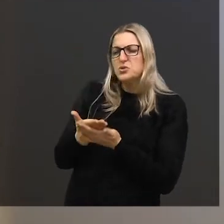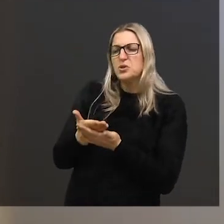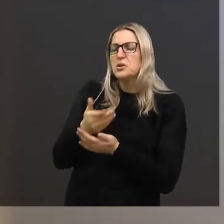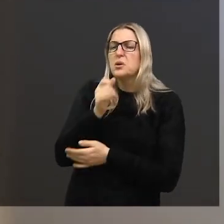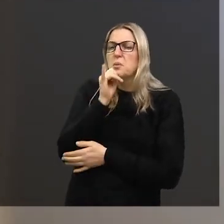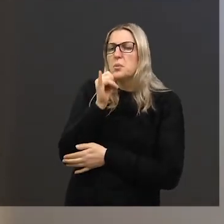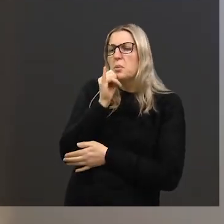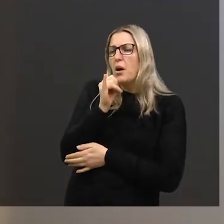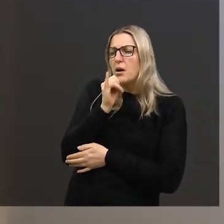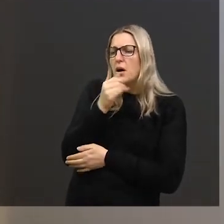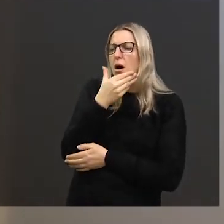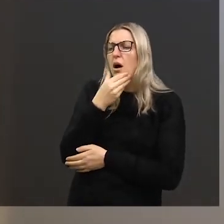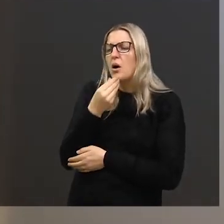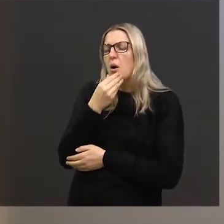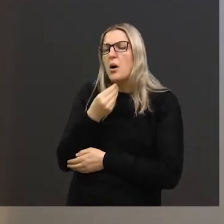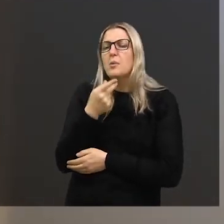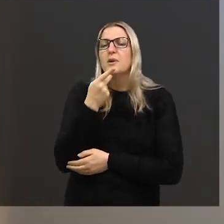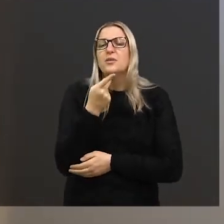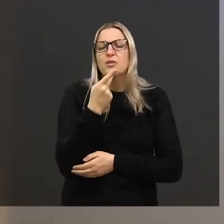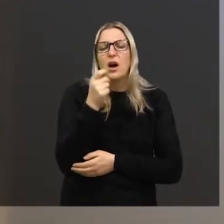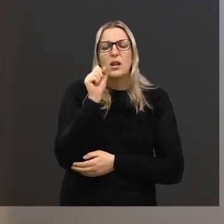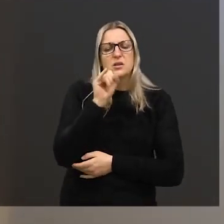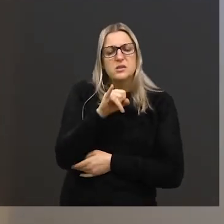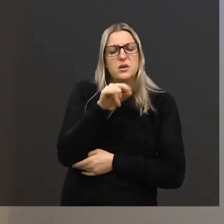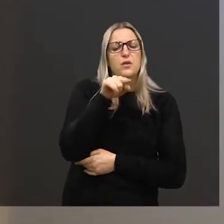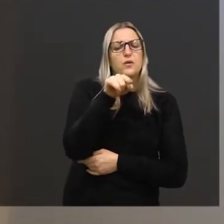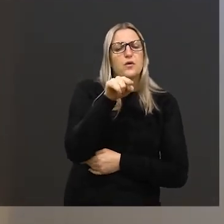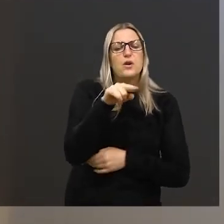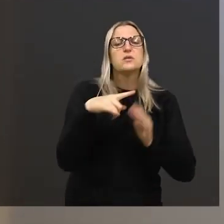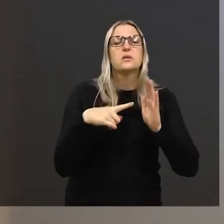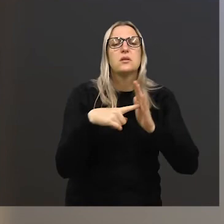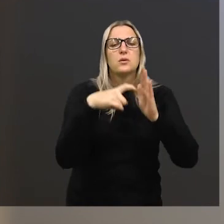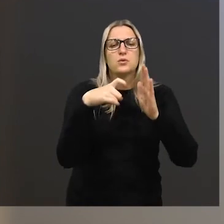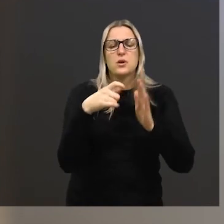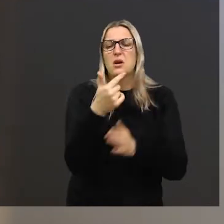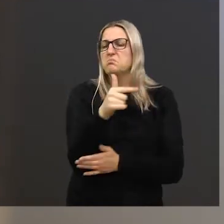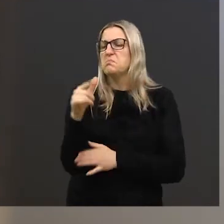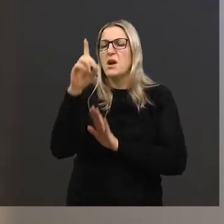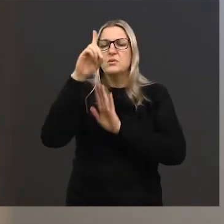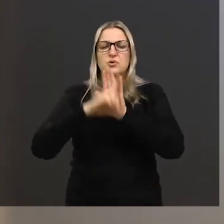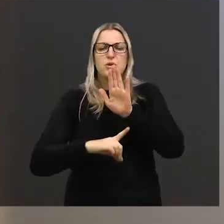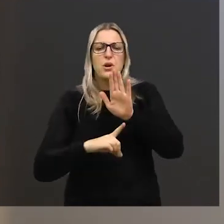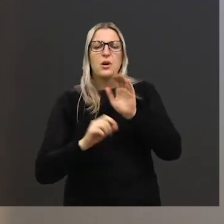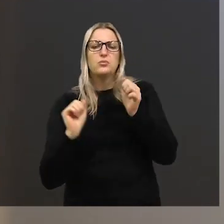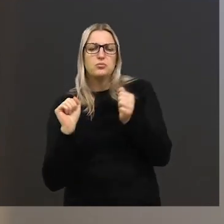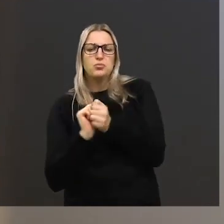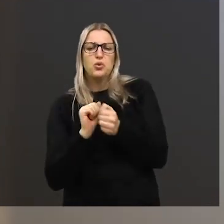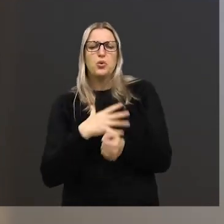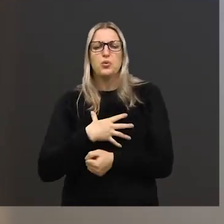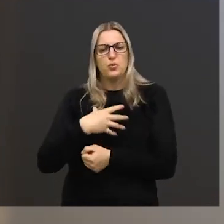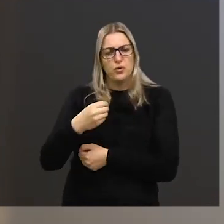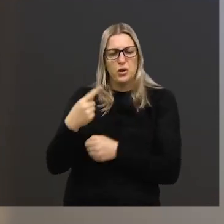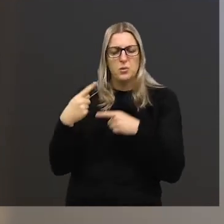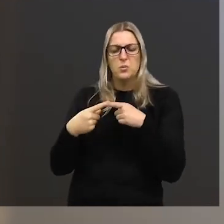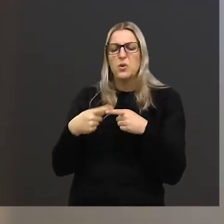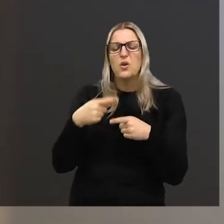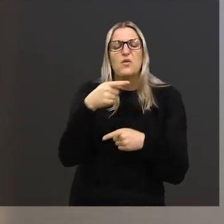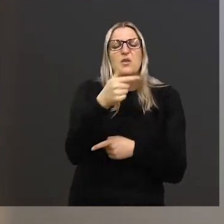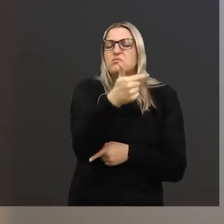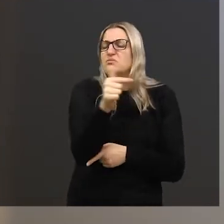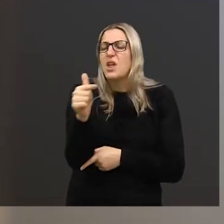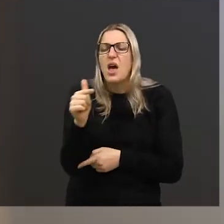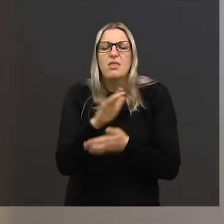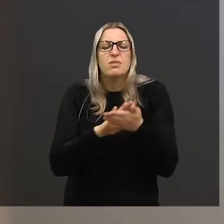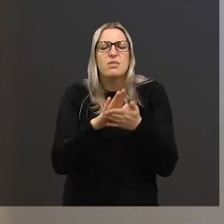inverídica, mentirosa, né, de agressores que dizem assim: se você registrar a ocorrência, você não vai ter direito a ficar com teus